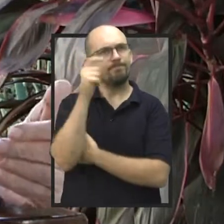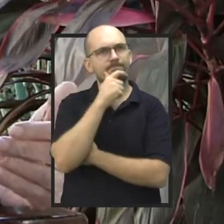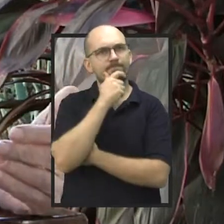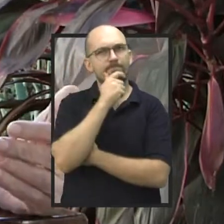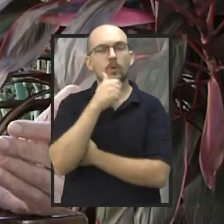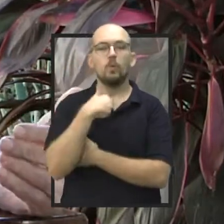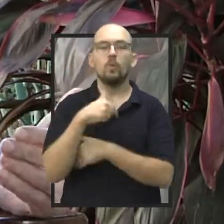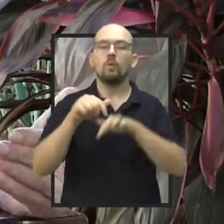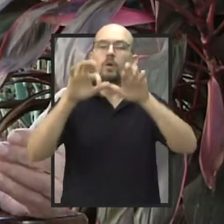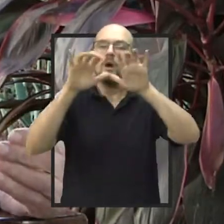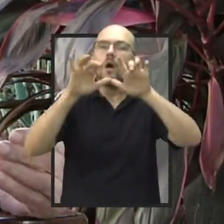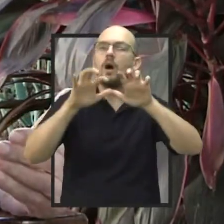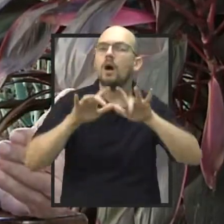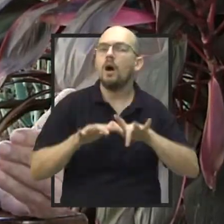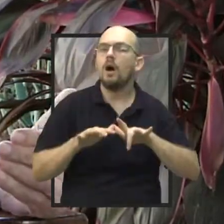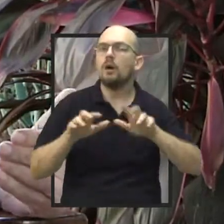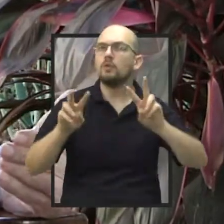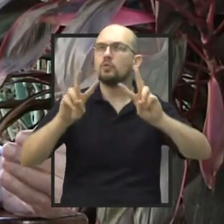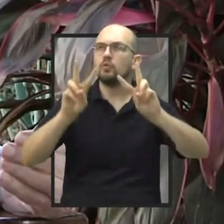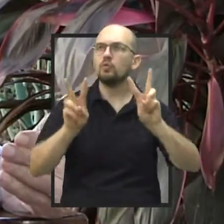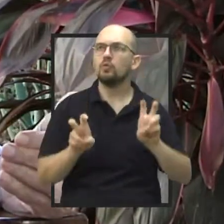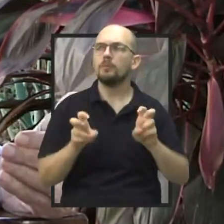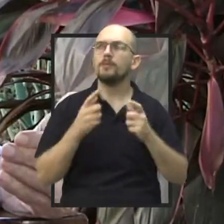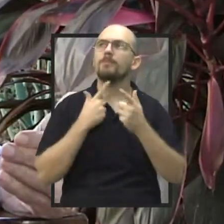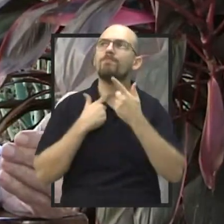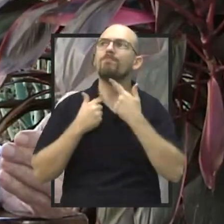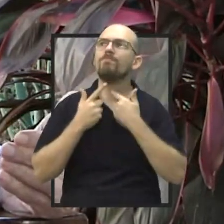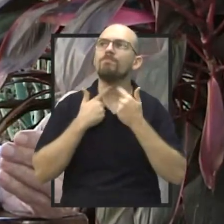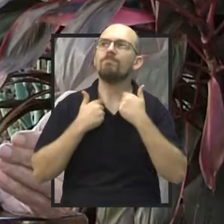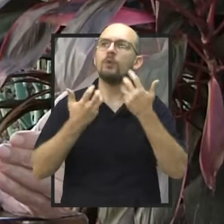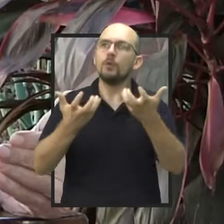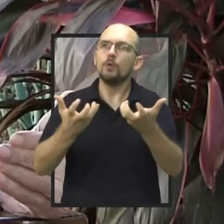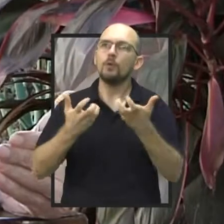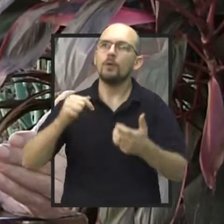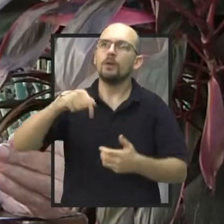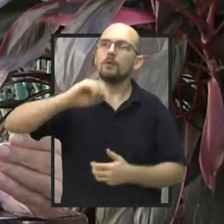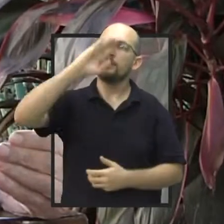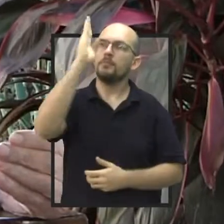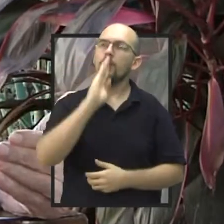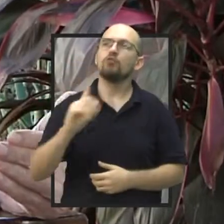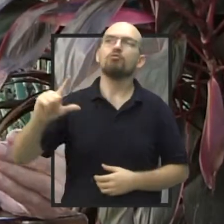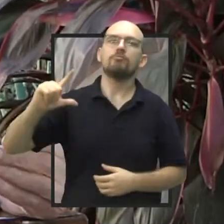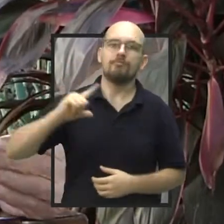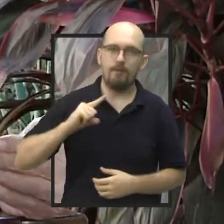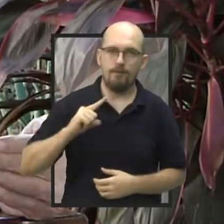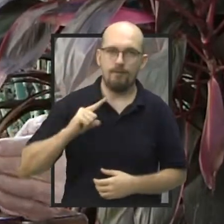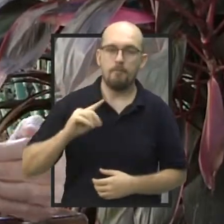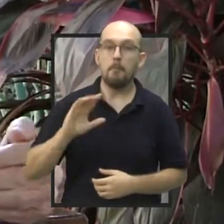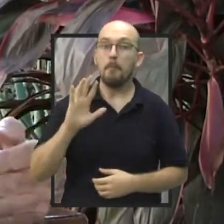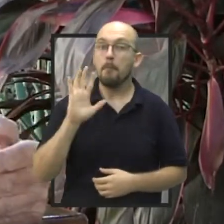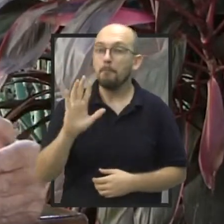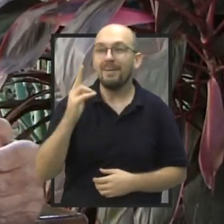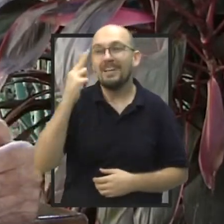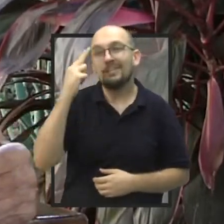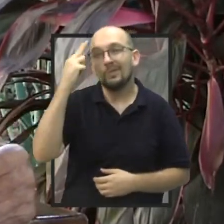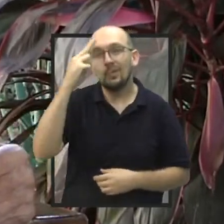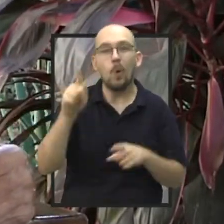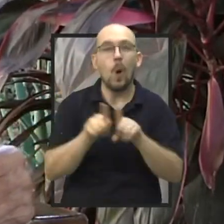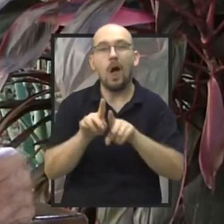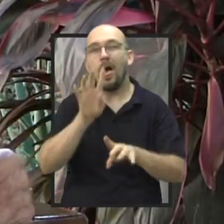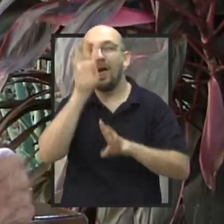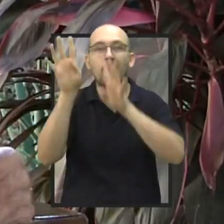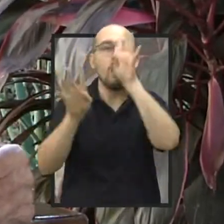escrever sobre o que eu desejaria que o Brasil tenha. Mas eu não vou fazer um sonho